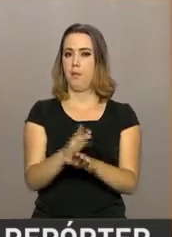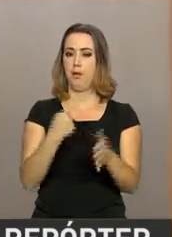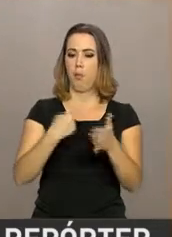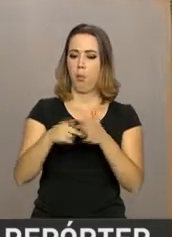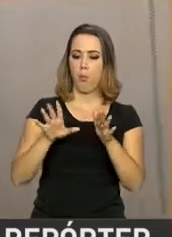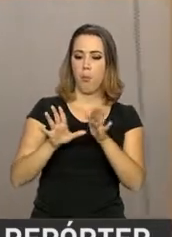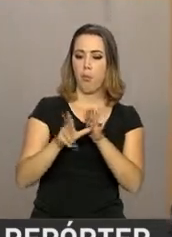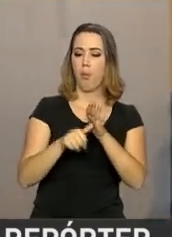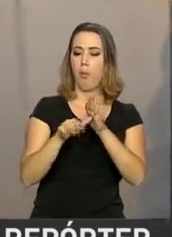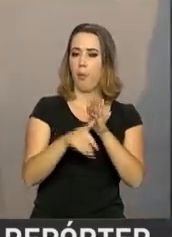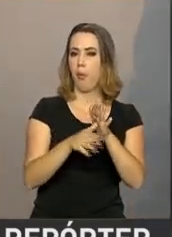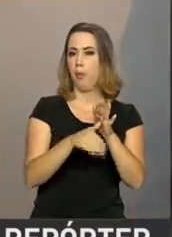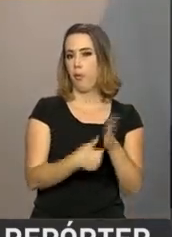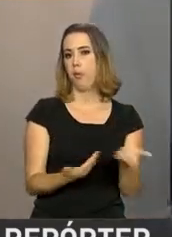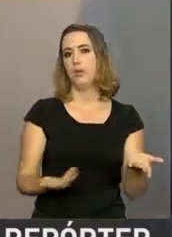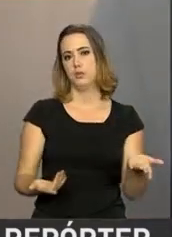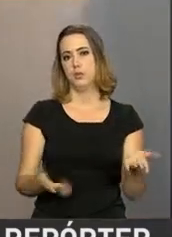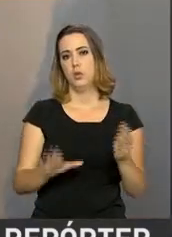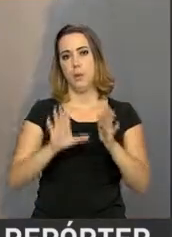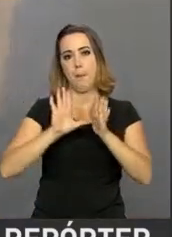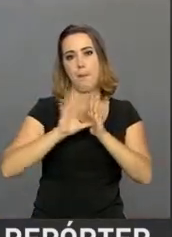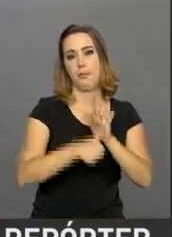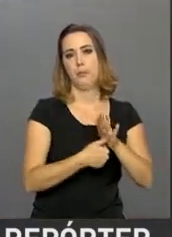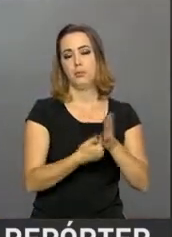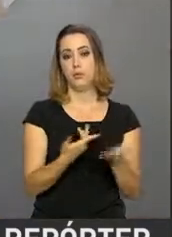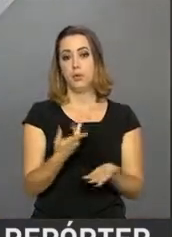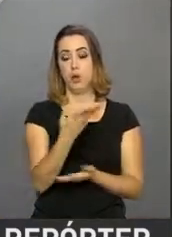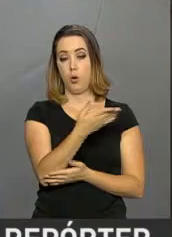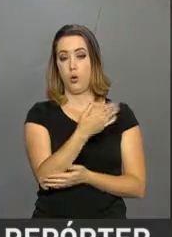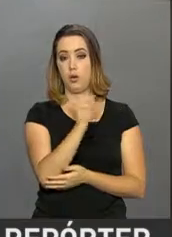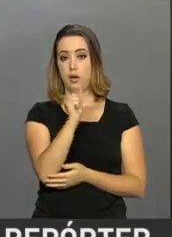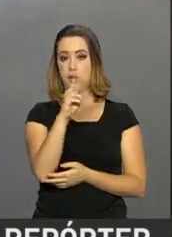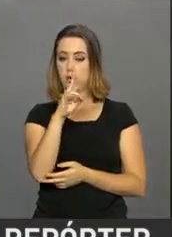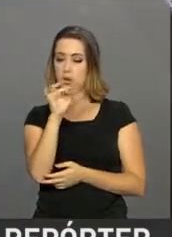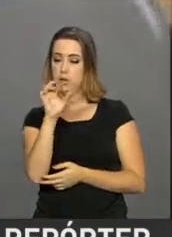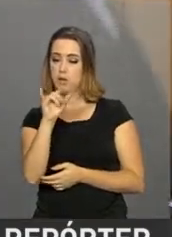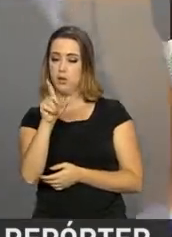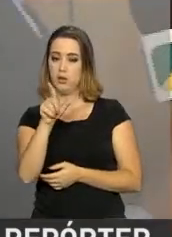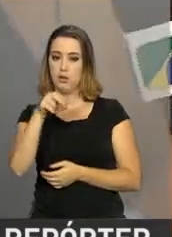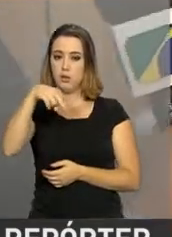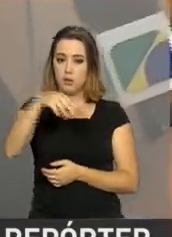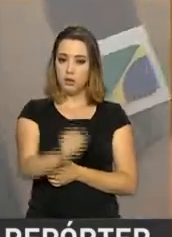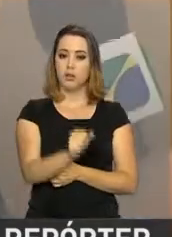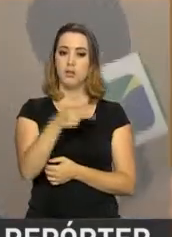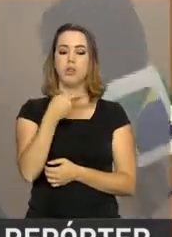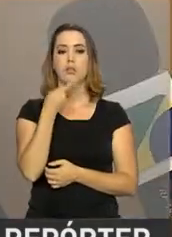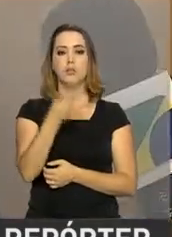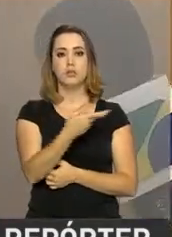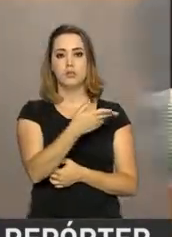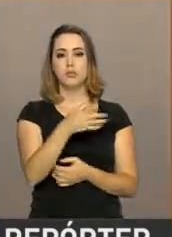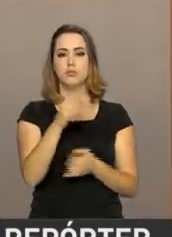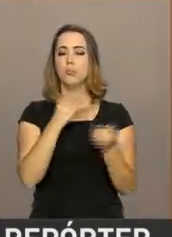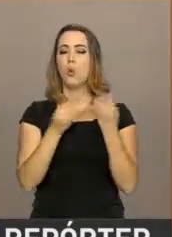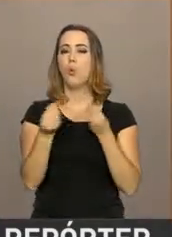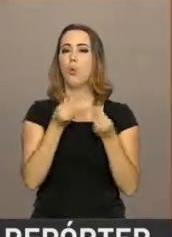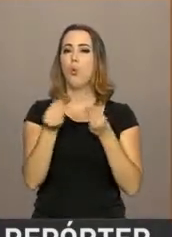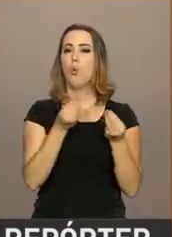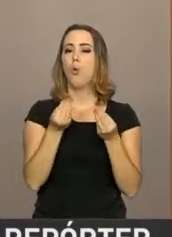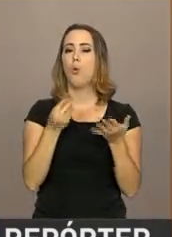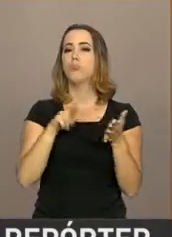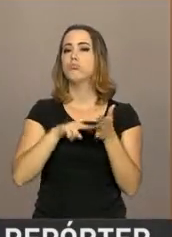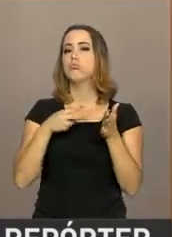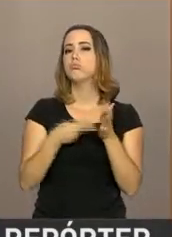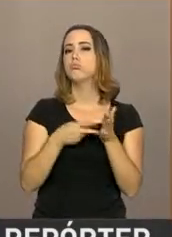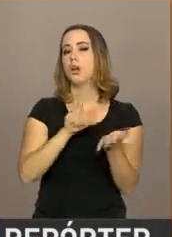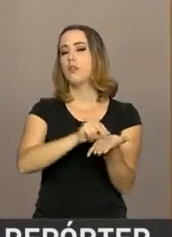assunto eu converso agora com carolina e ume do ministério da justiça e cidadania carolina como é que funciona esse aplicativo por meio